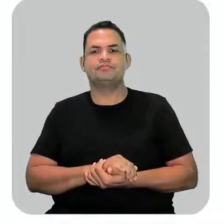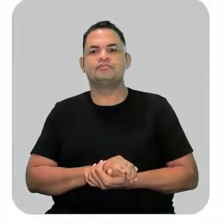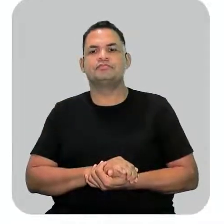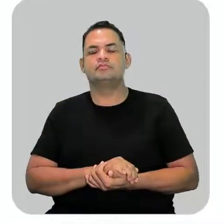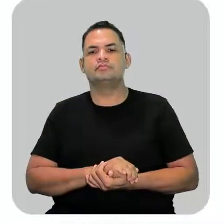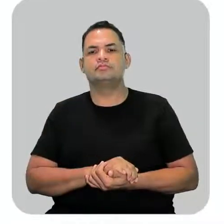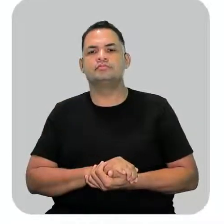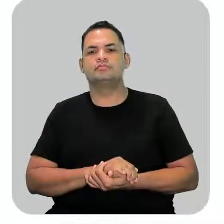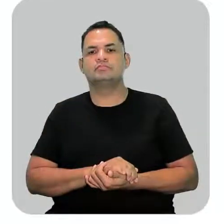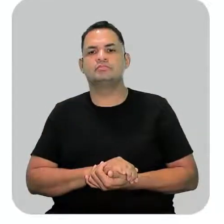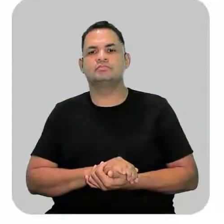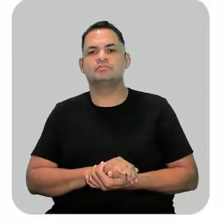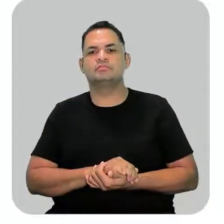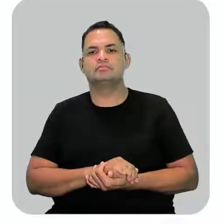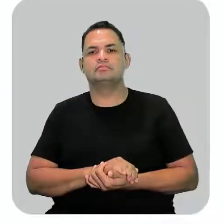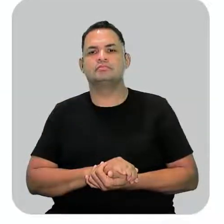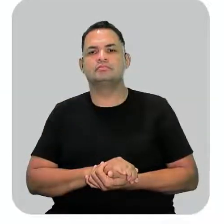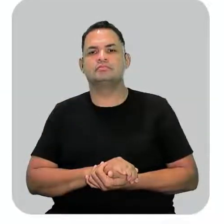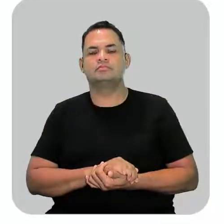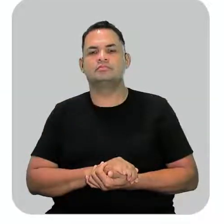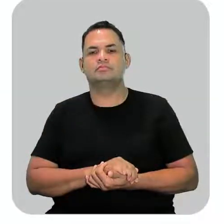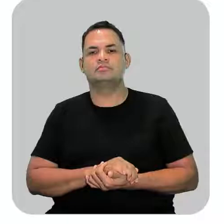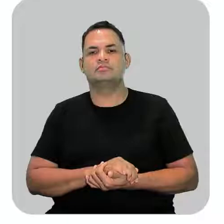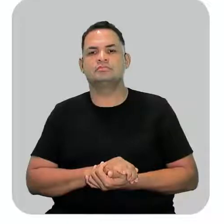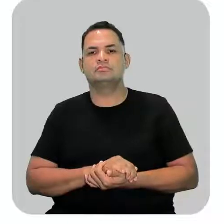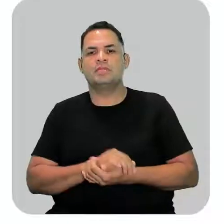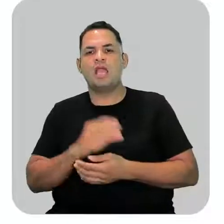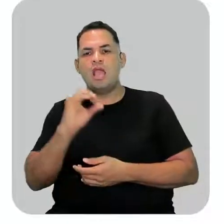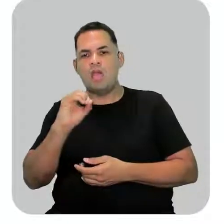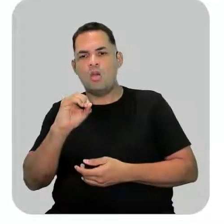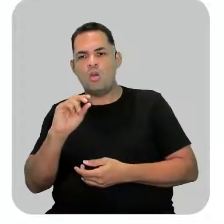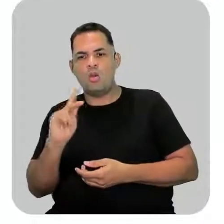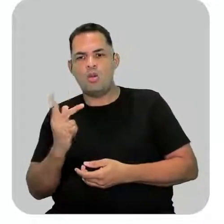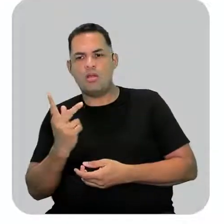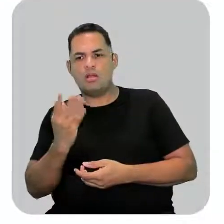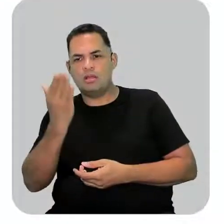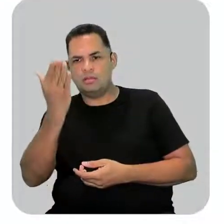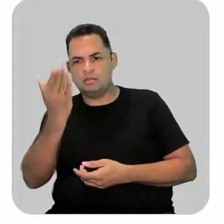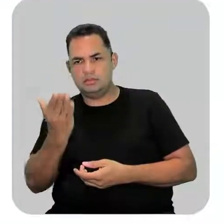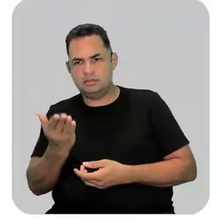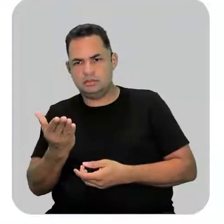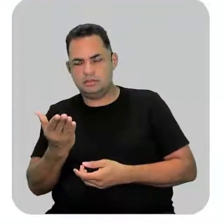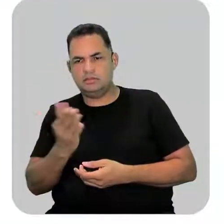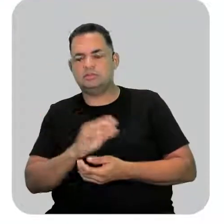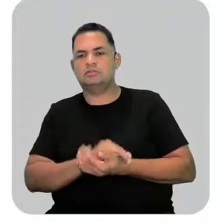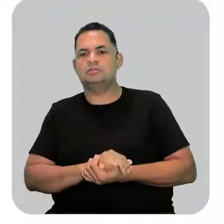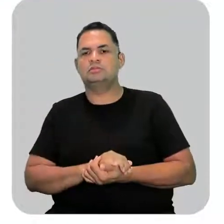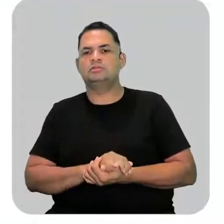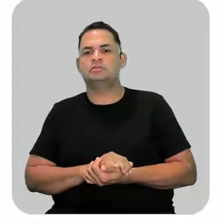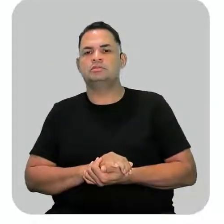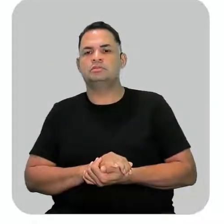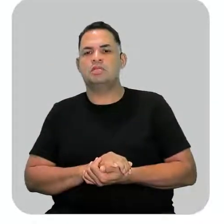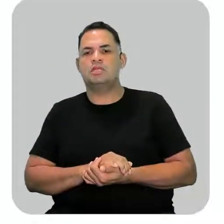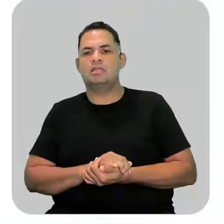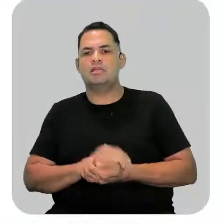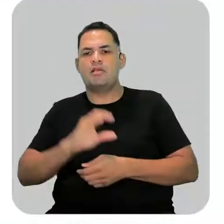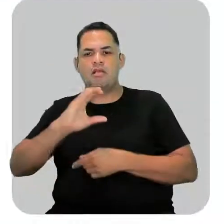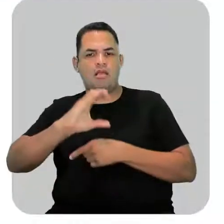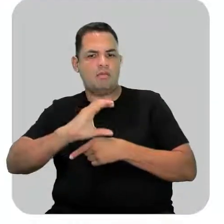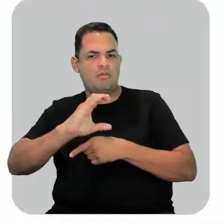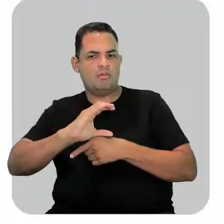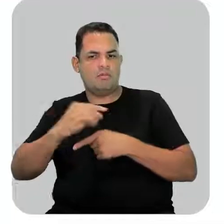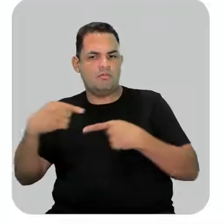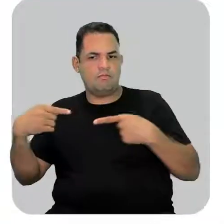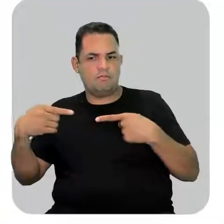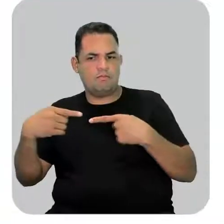Observe aqui. A minha hidroxila está ligada a esse carbono aqui, ó.